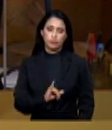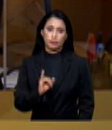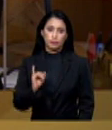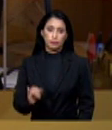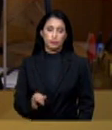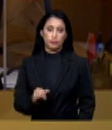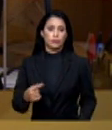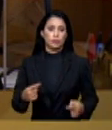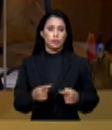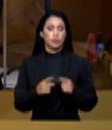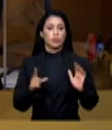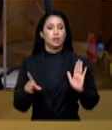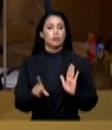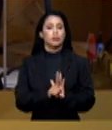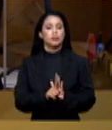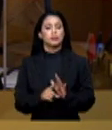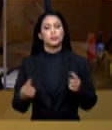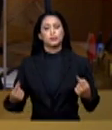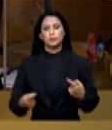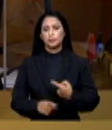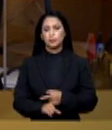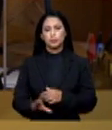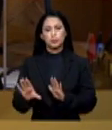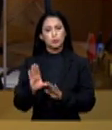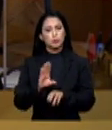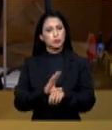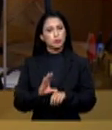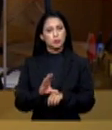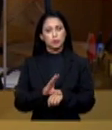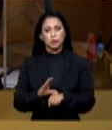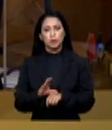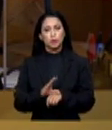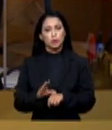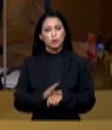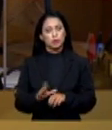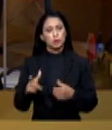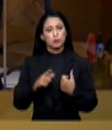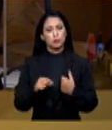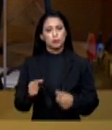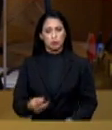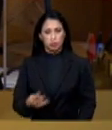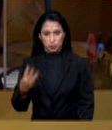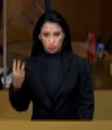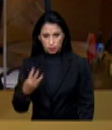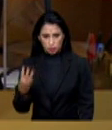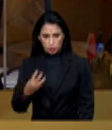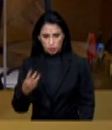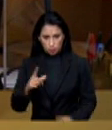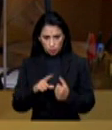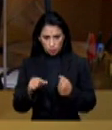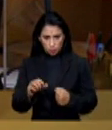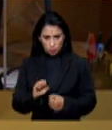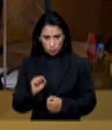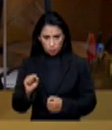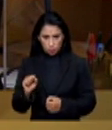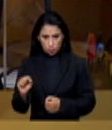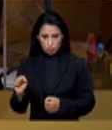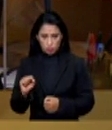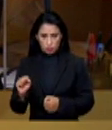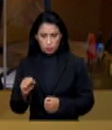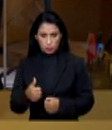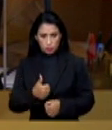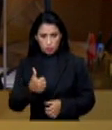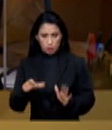que se refere as alegações de inconstitucionalidade direcionadas ao Artigo terceiro e ao artigo 8º da